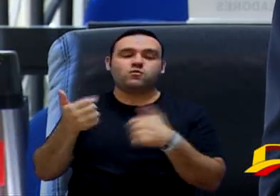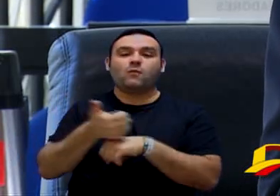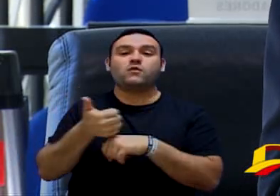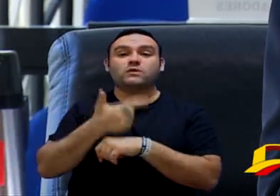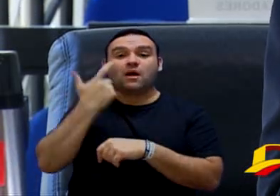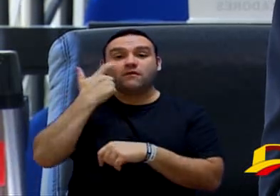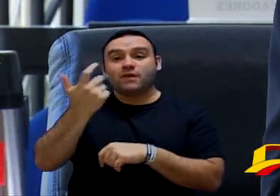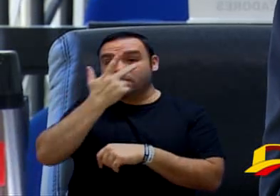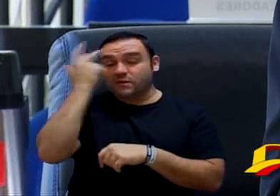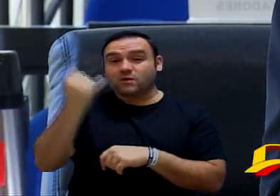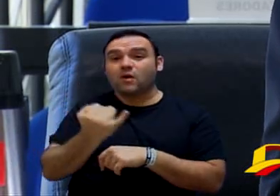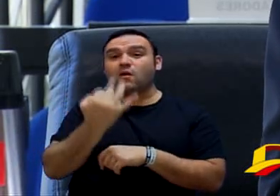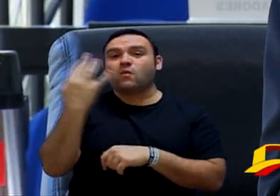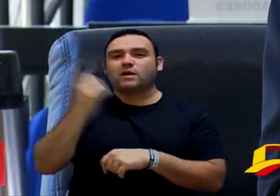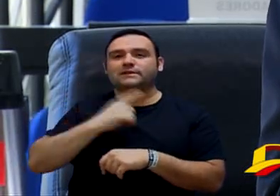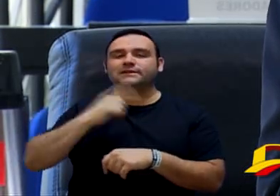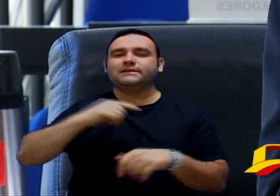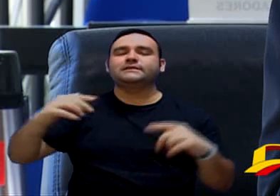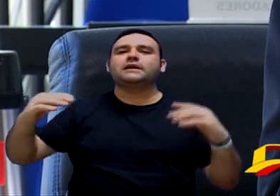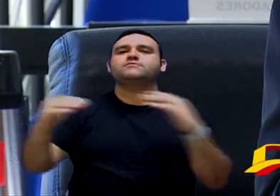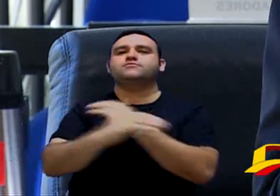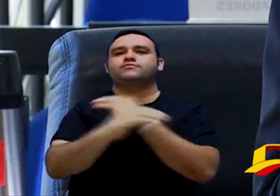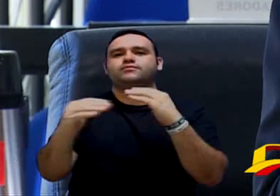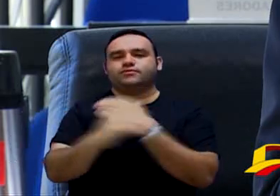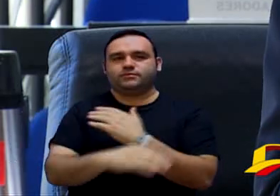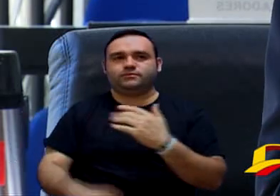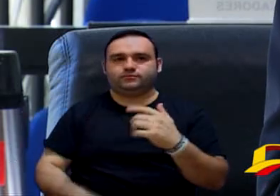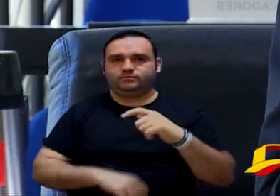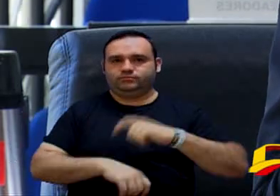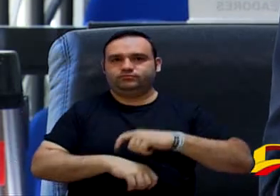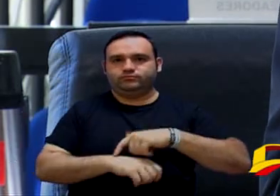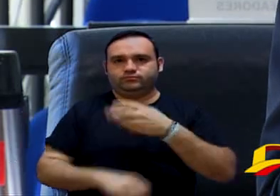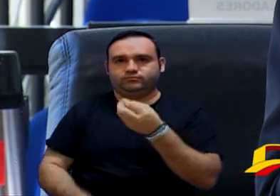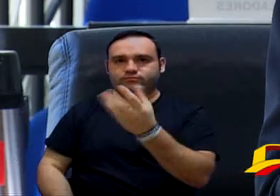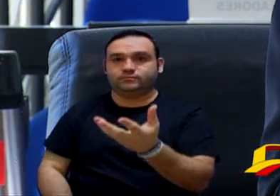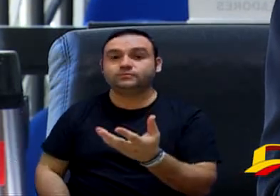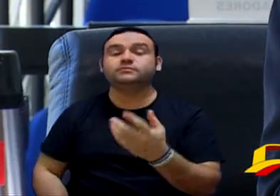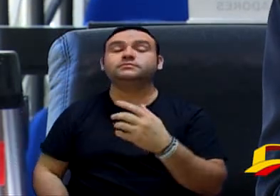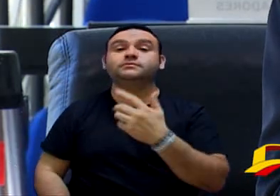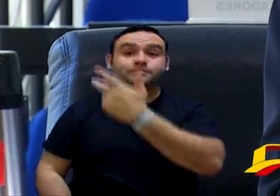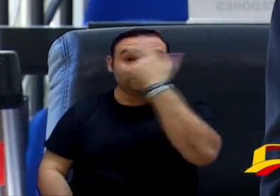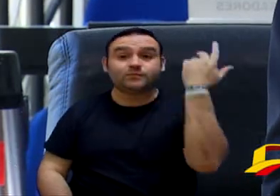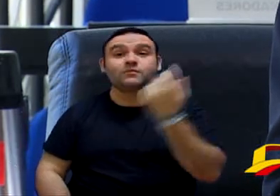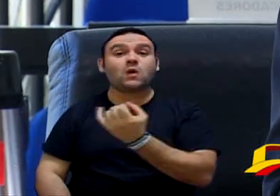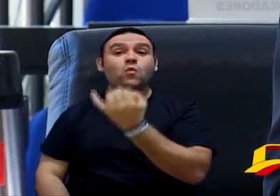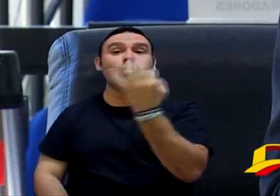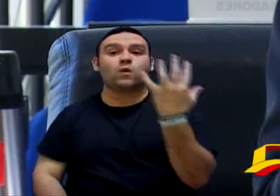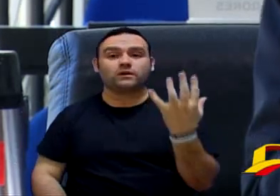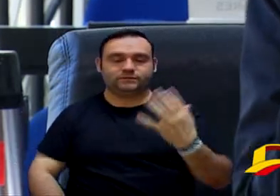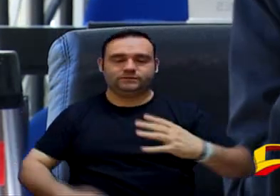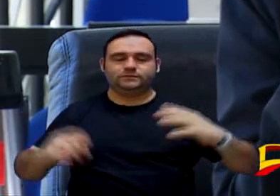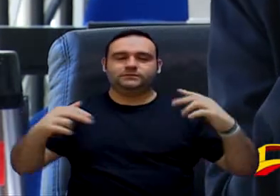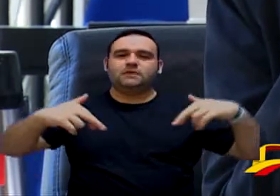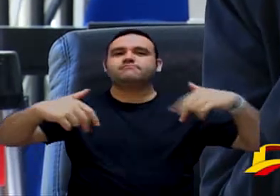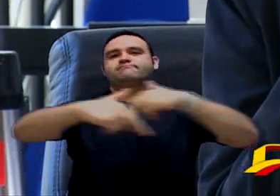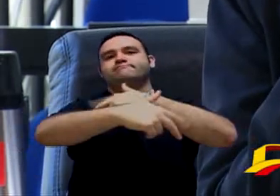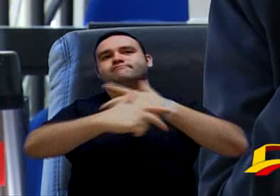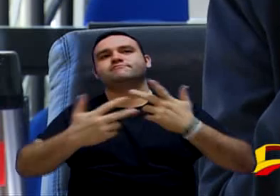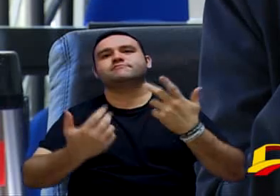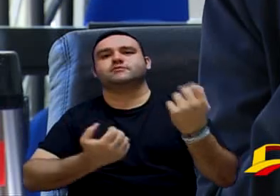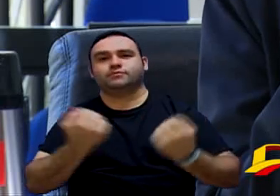o número de pessoas estão transitando fico com meu tempo o número de pessoas que estão transitando